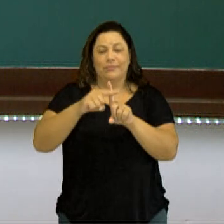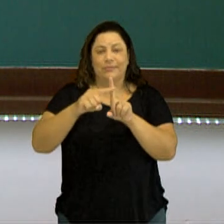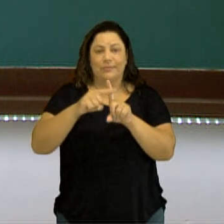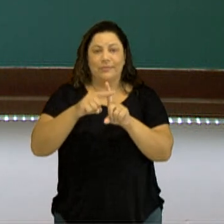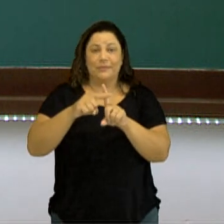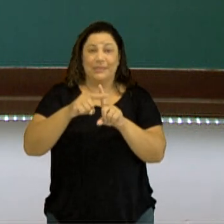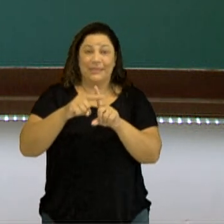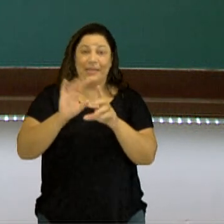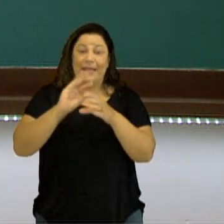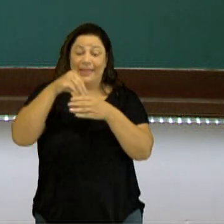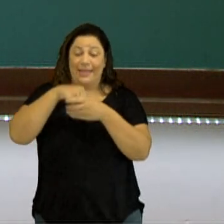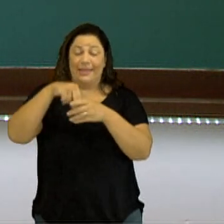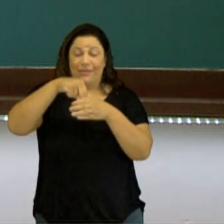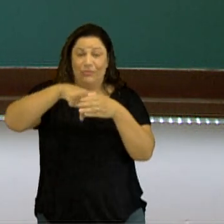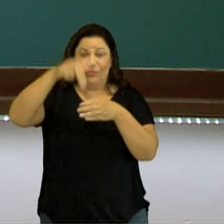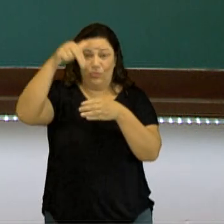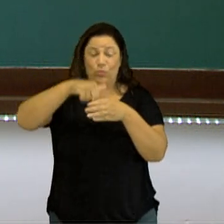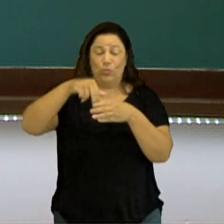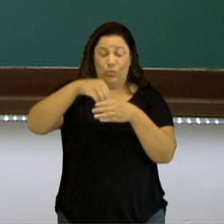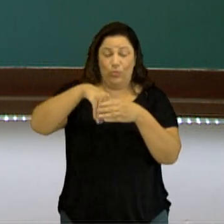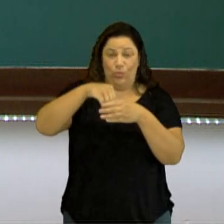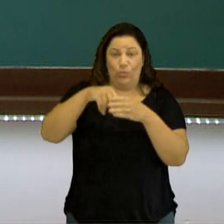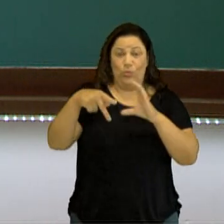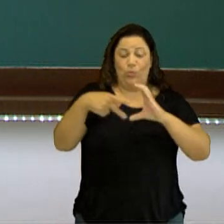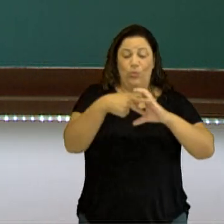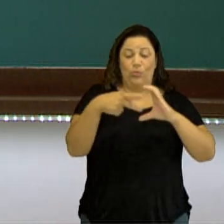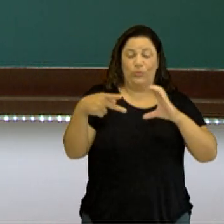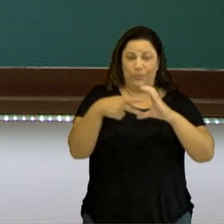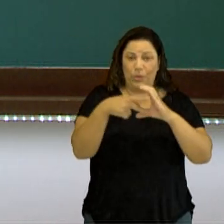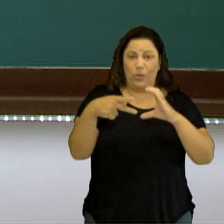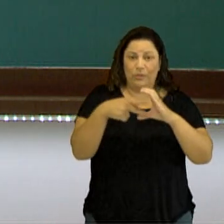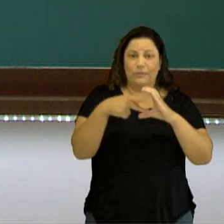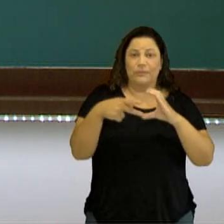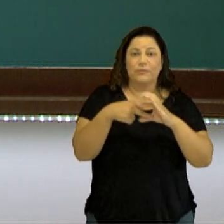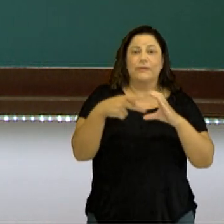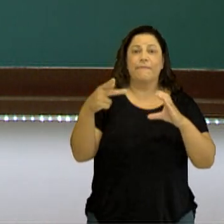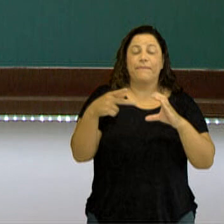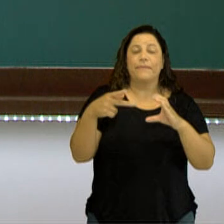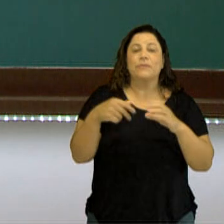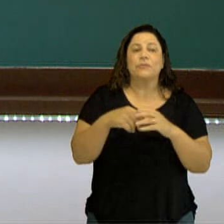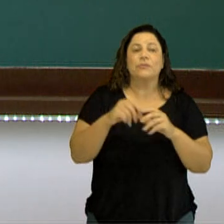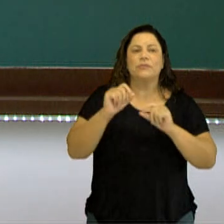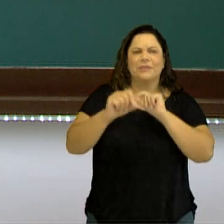argônio, está lá dentro do núcleo, os prótons. Esse número de baixo aqui é a massa,